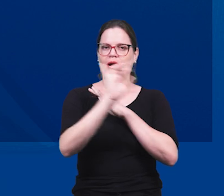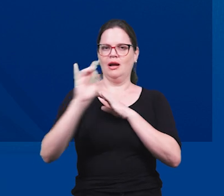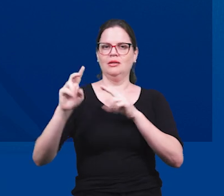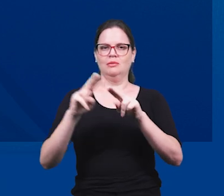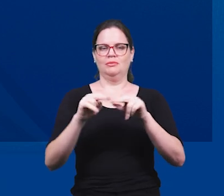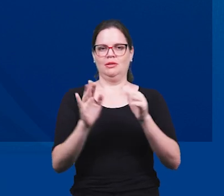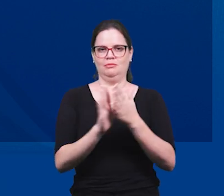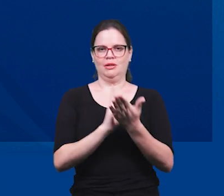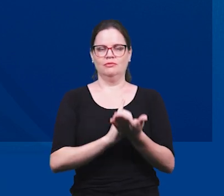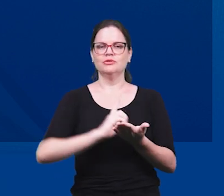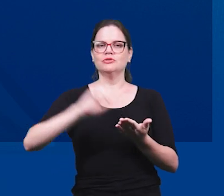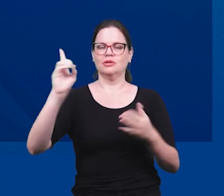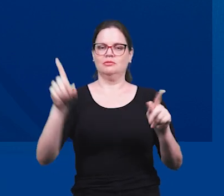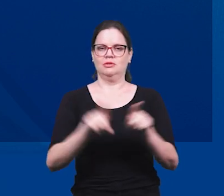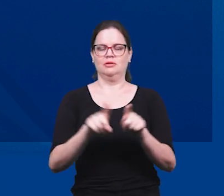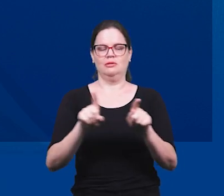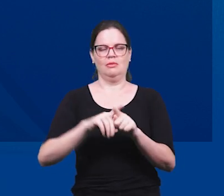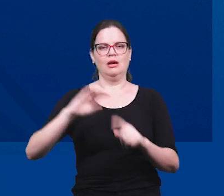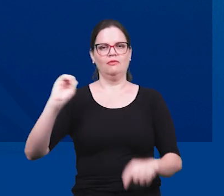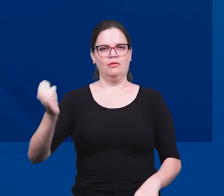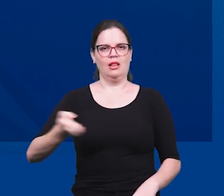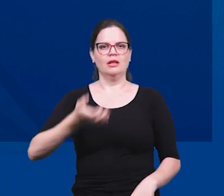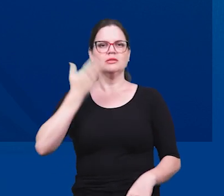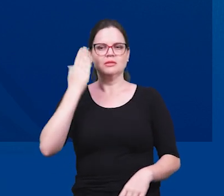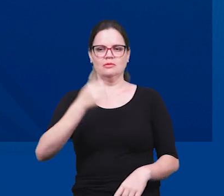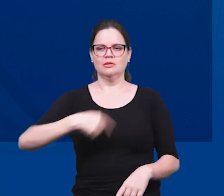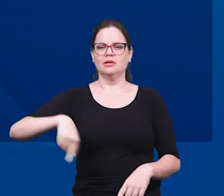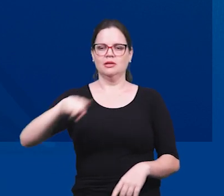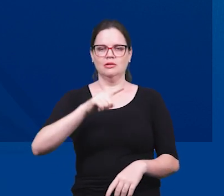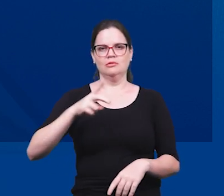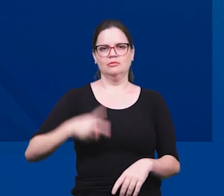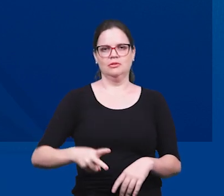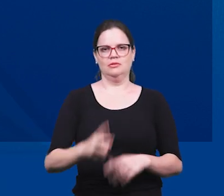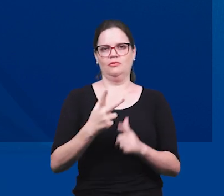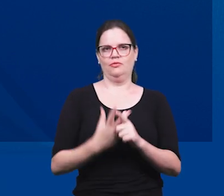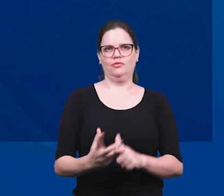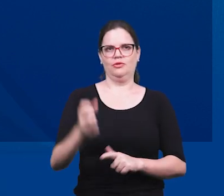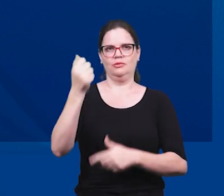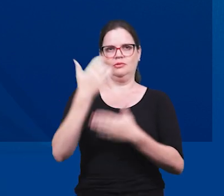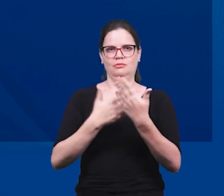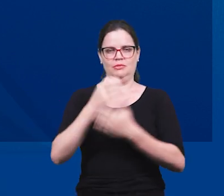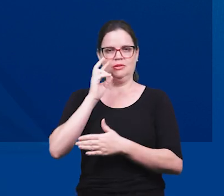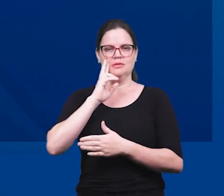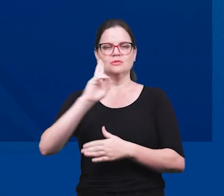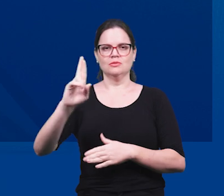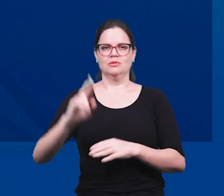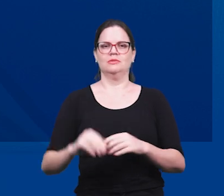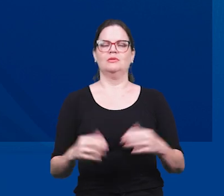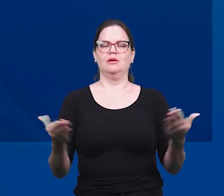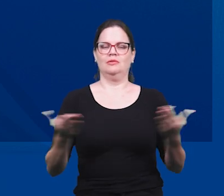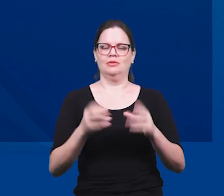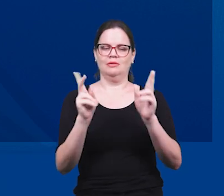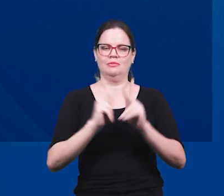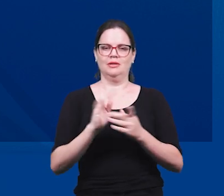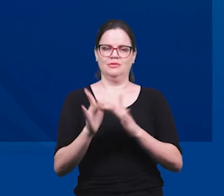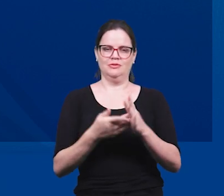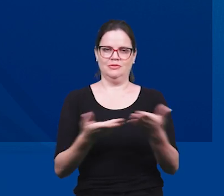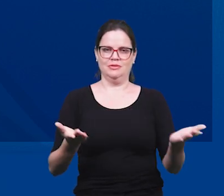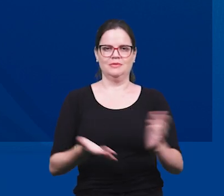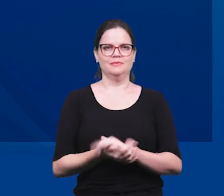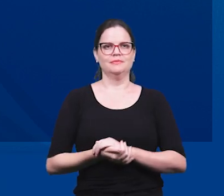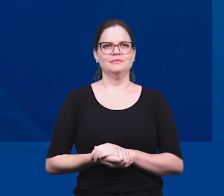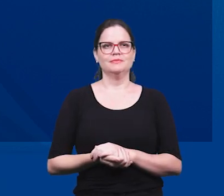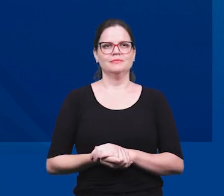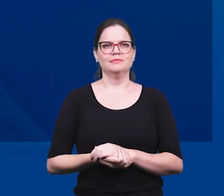sua palavra, da palavra revelada, e assim a igreja tem alcançado a vitória diante deste mundo. A todos a paz do